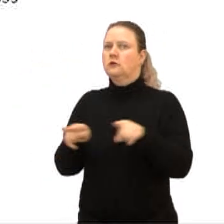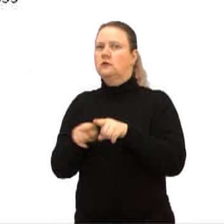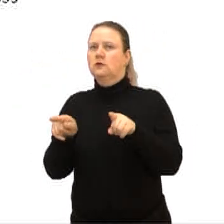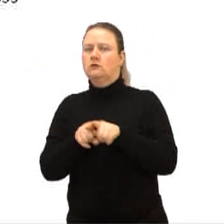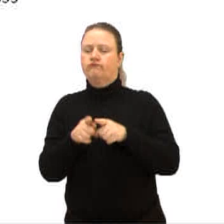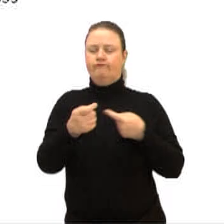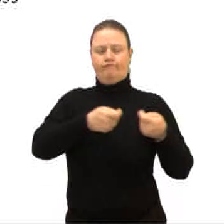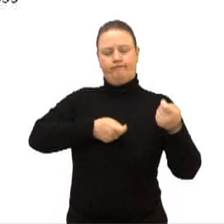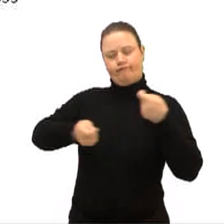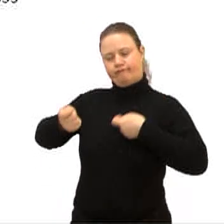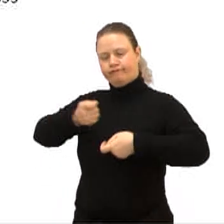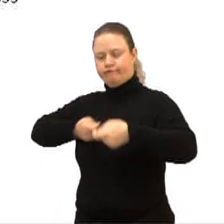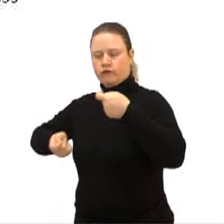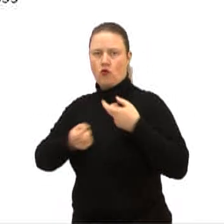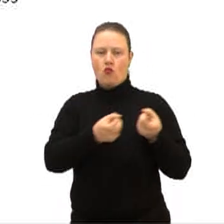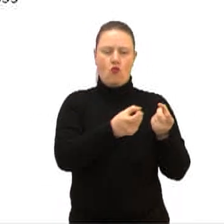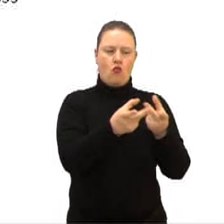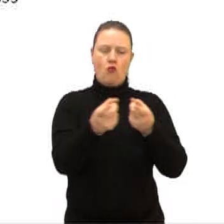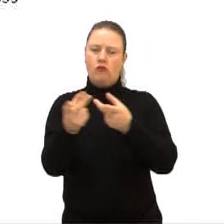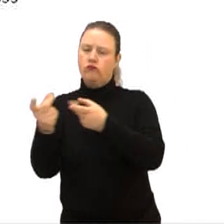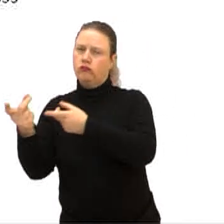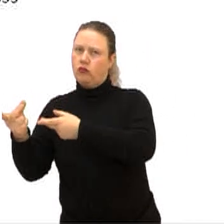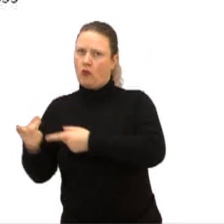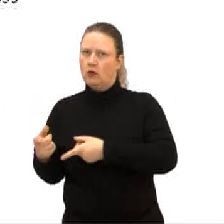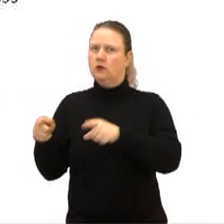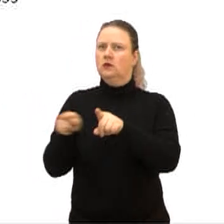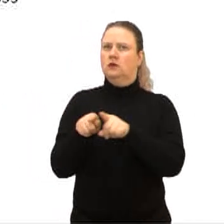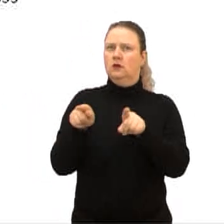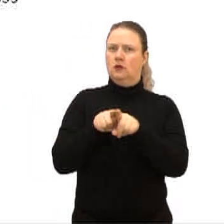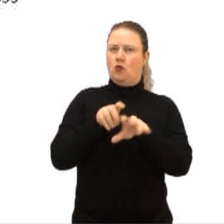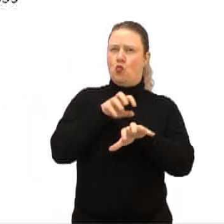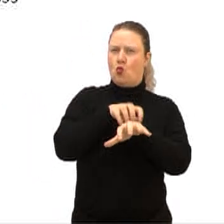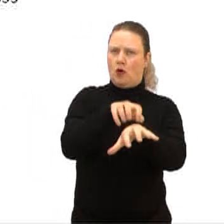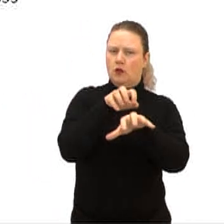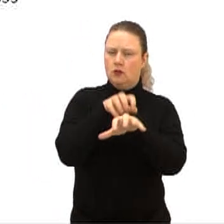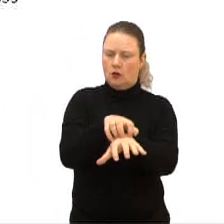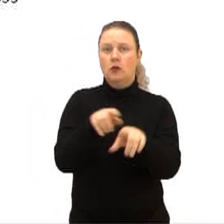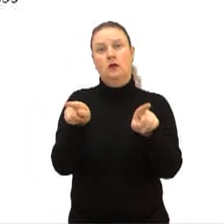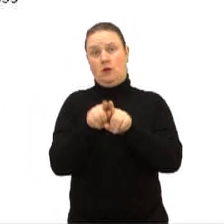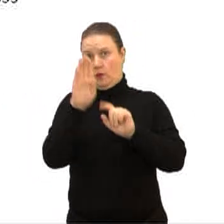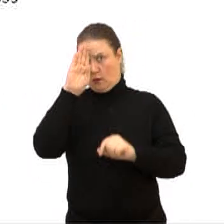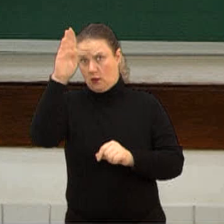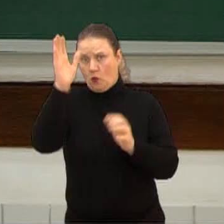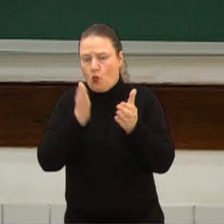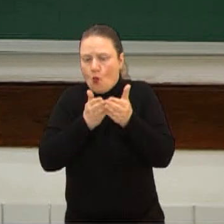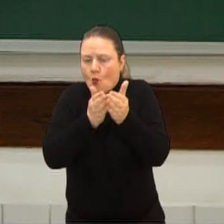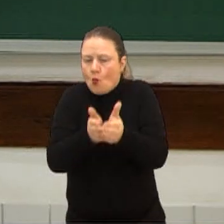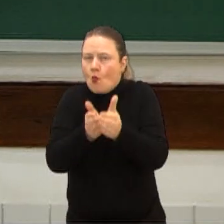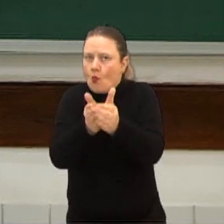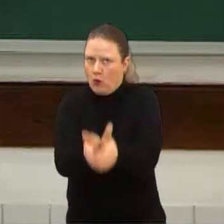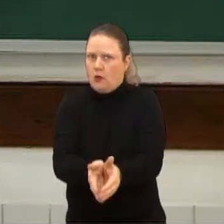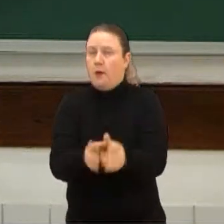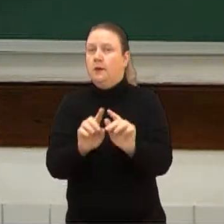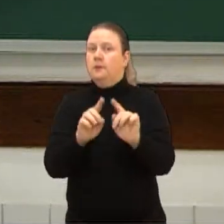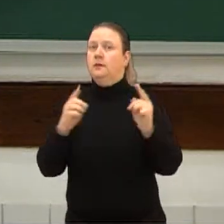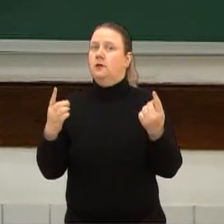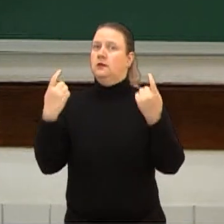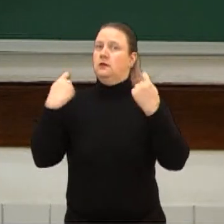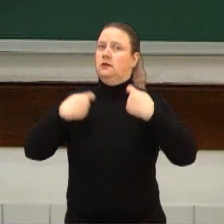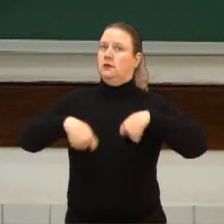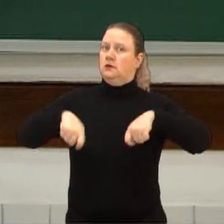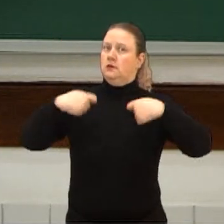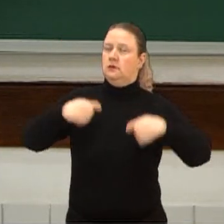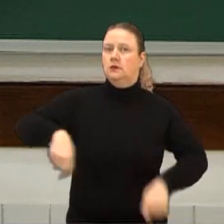ao comércio, ao desenvolvimento de vendas e de transporte marítimo principalmente. Só que não dá para deixar de dizer